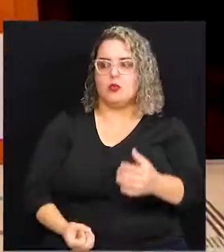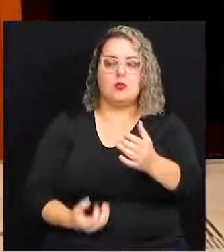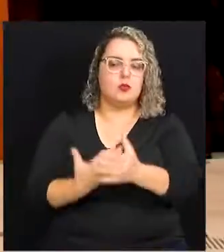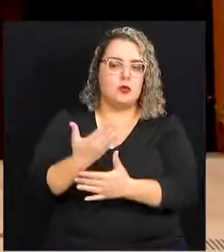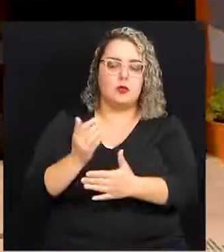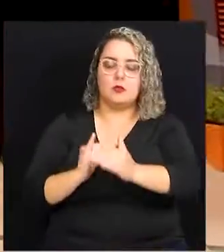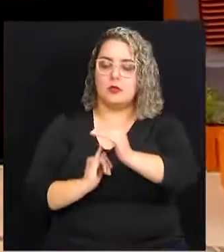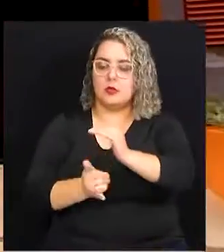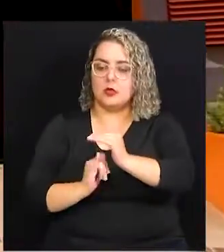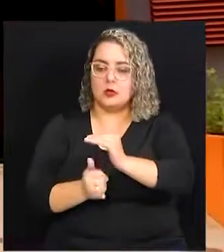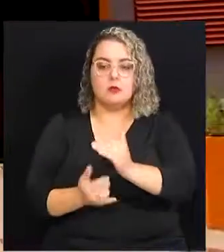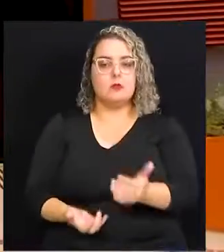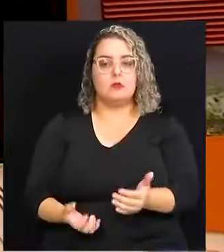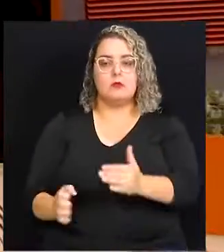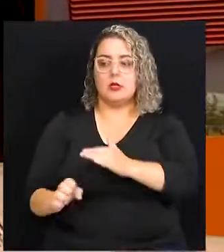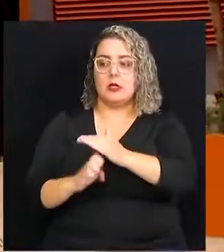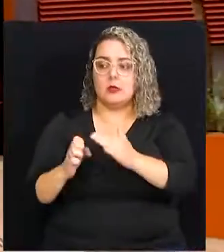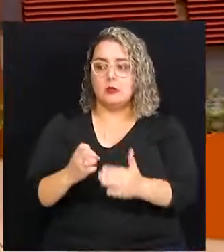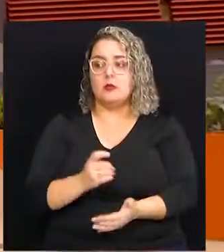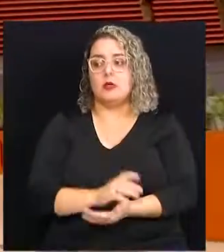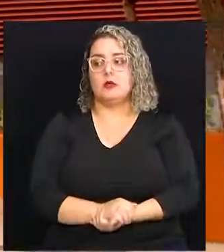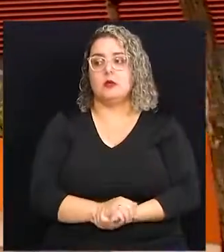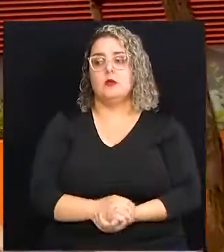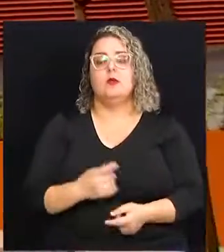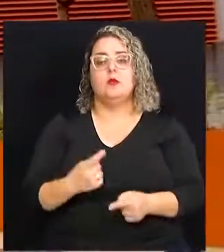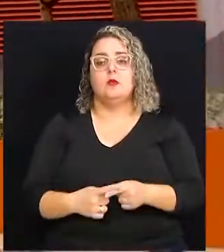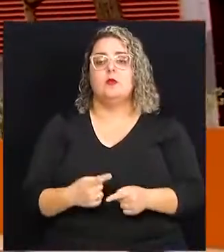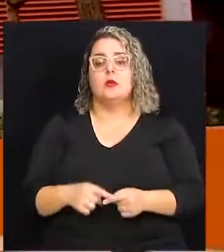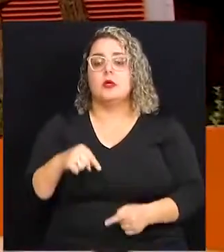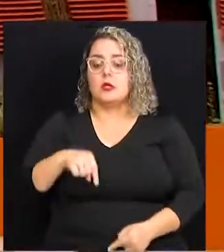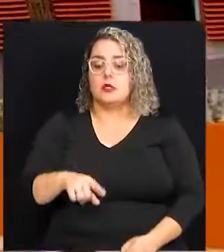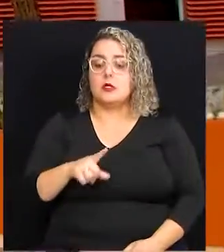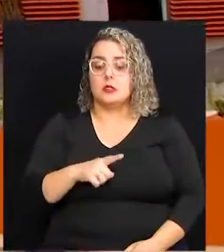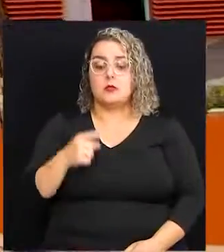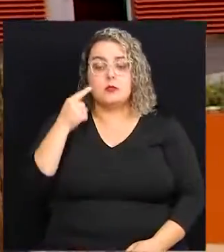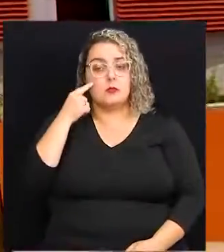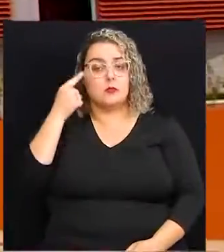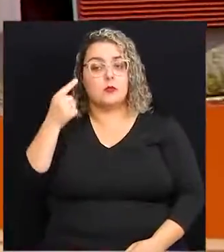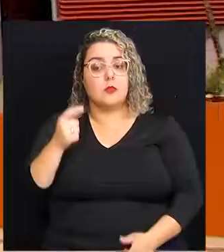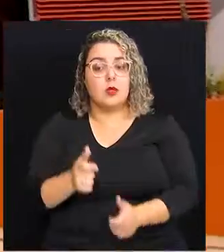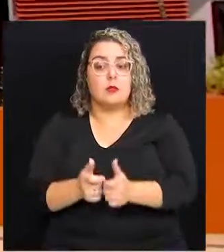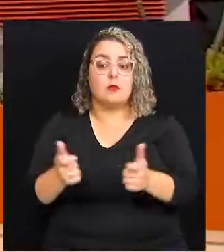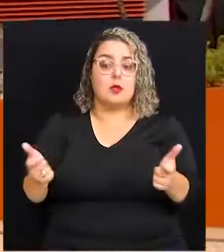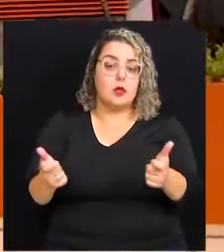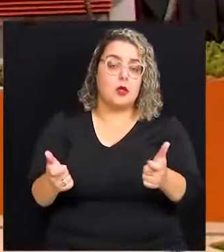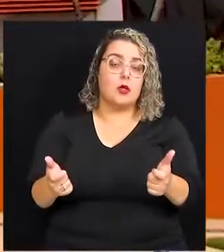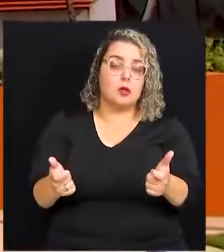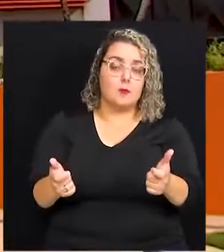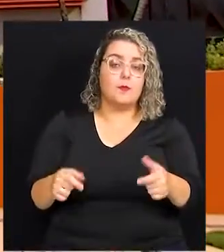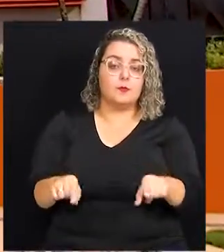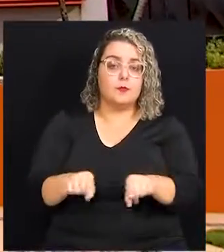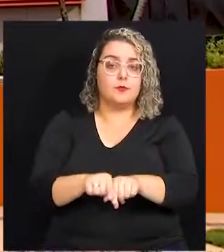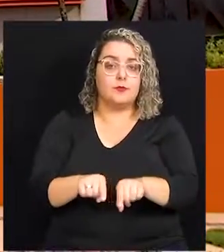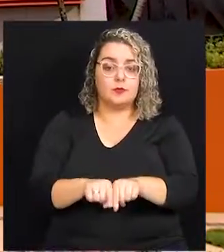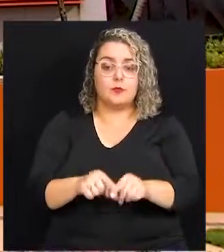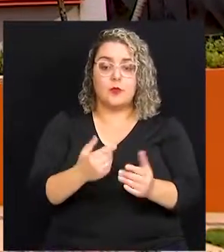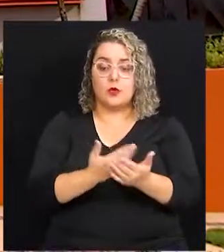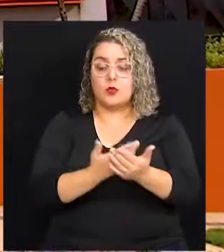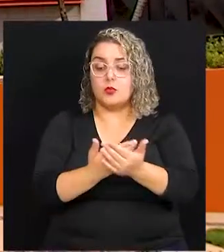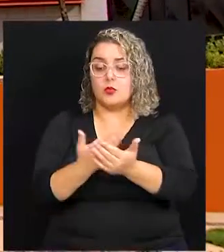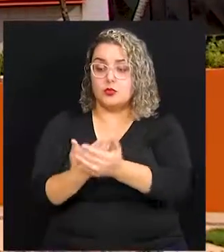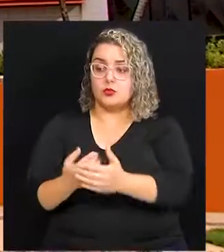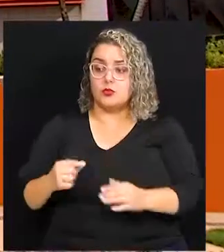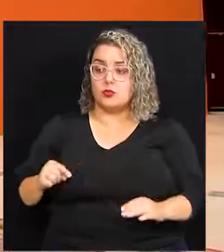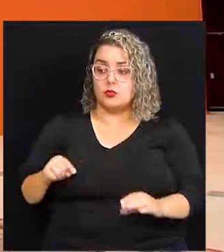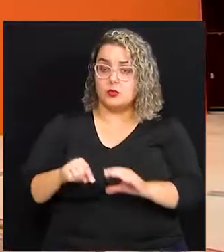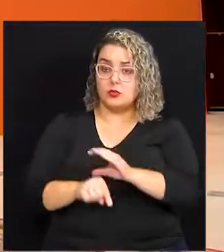sua startup para a empresa, etc. Porque aqui ele tem uma noção muito grande e um estudo